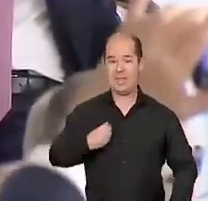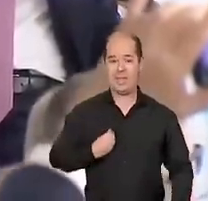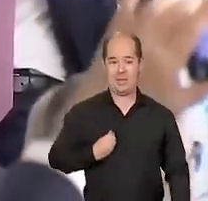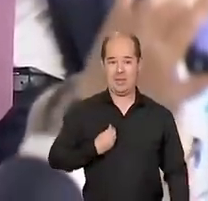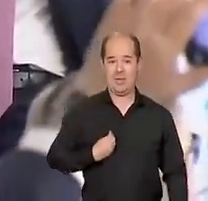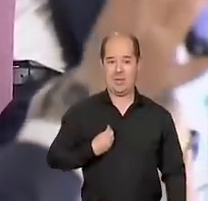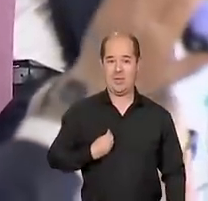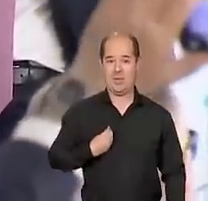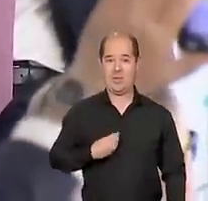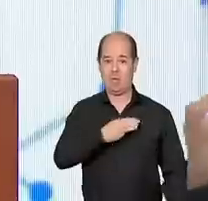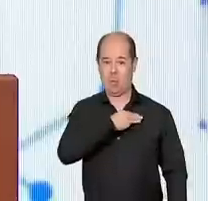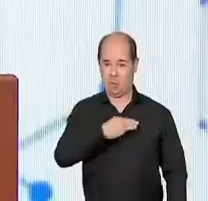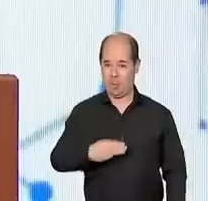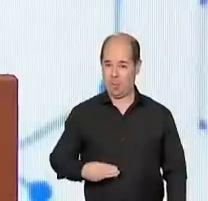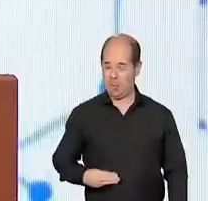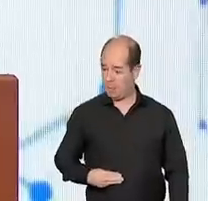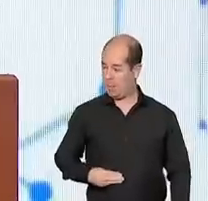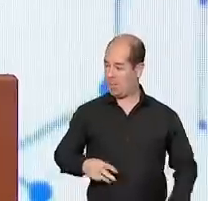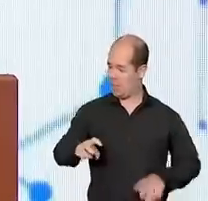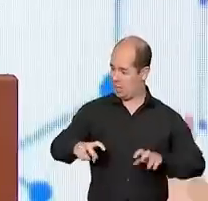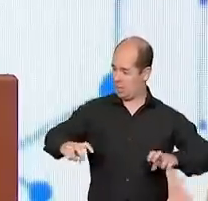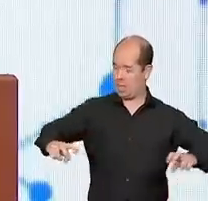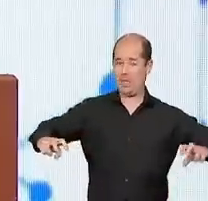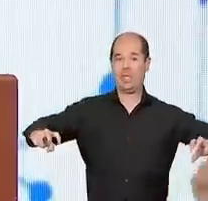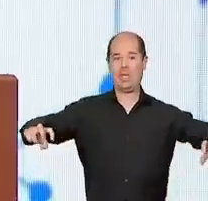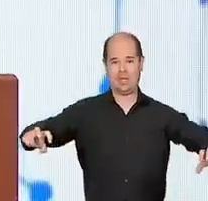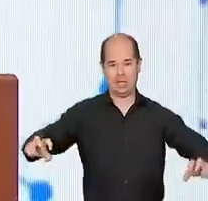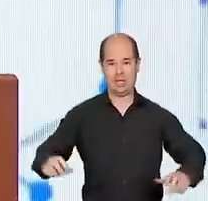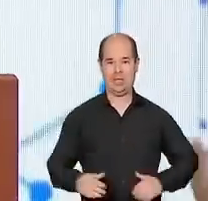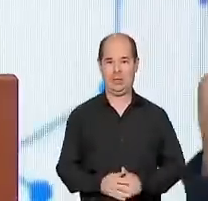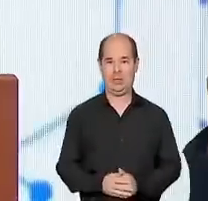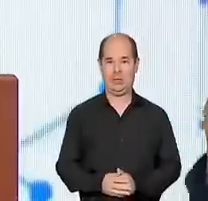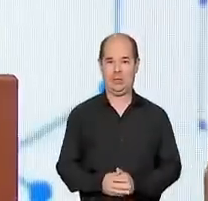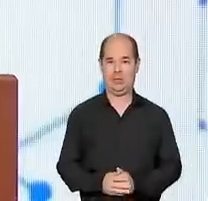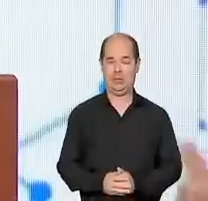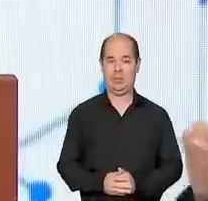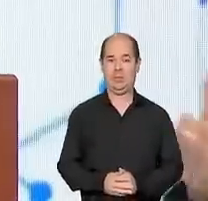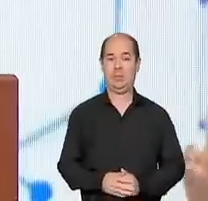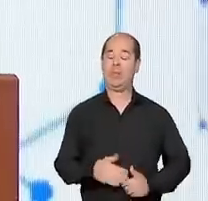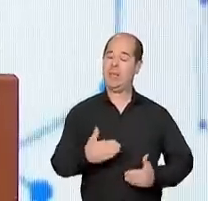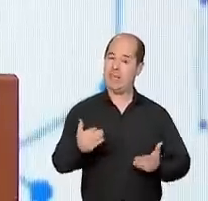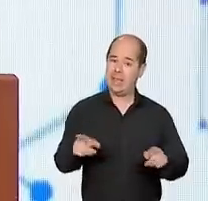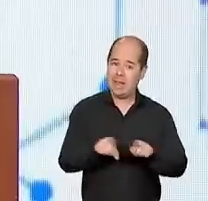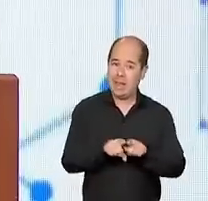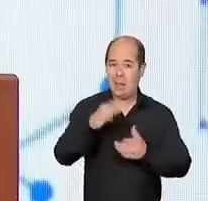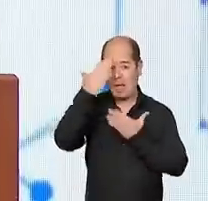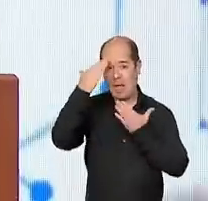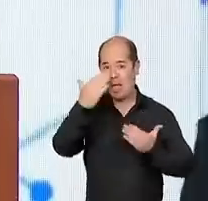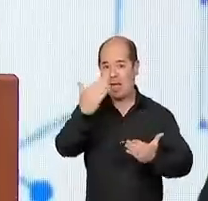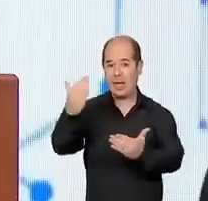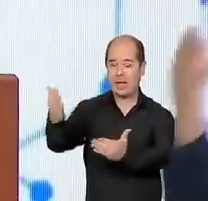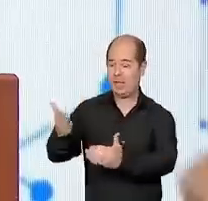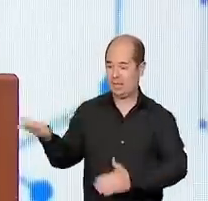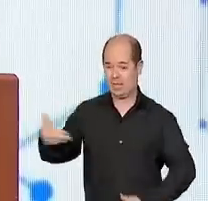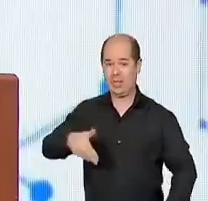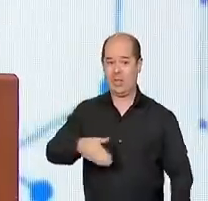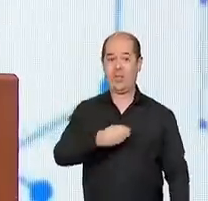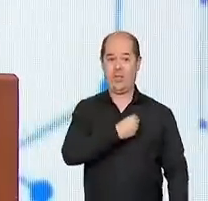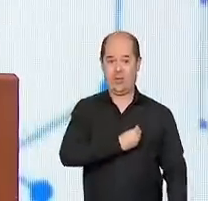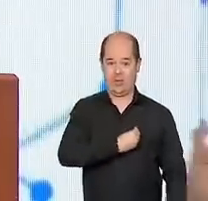de todos os ministros já aqui citados. Quero agradecer a presença